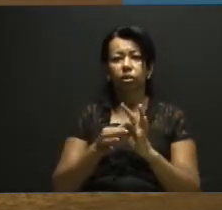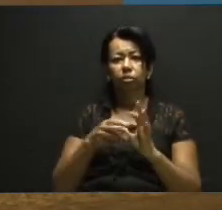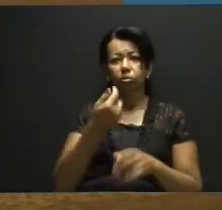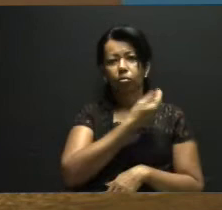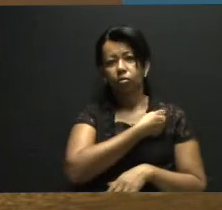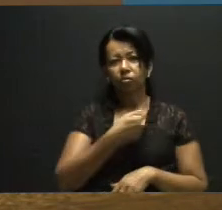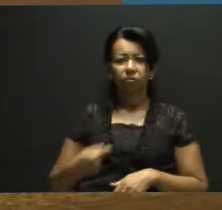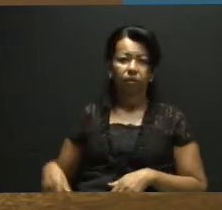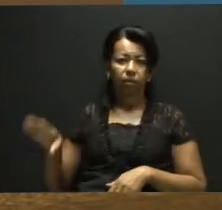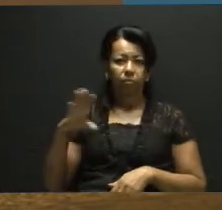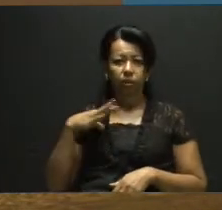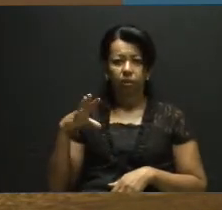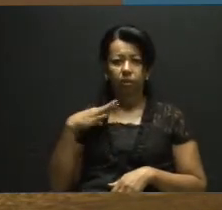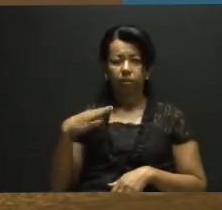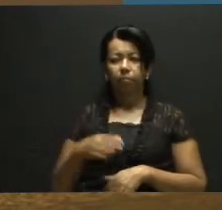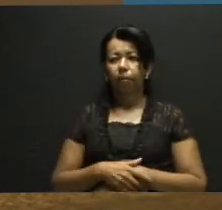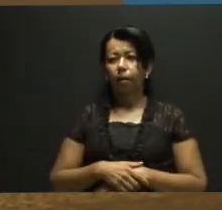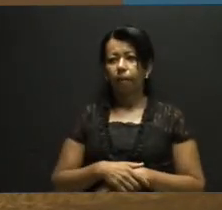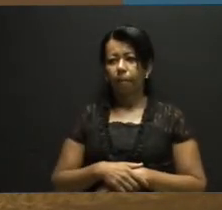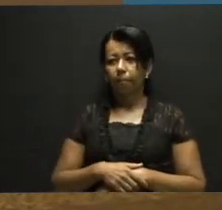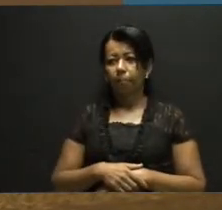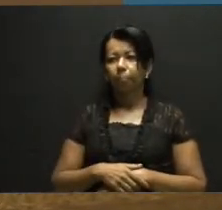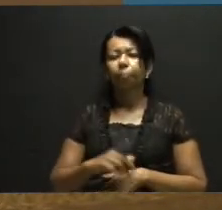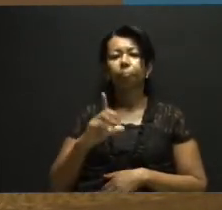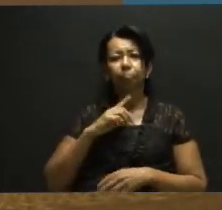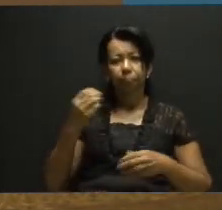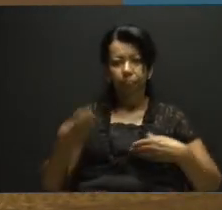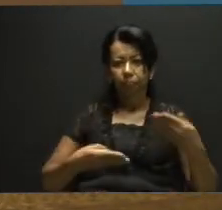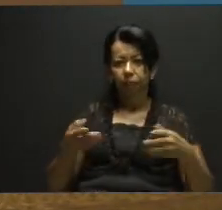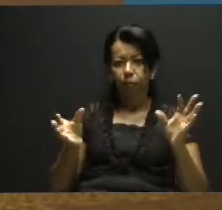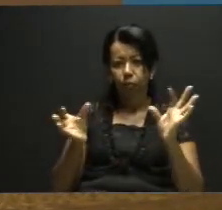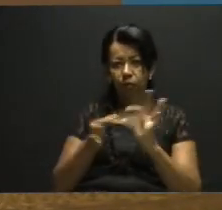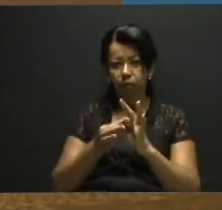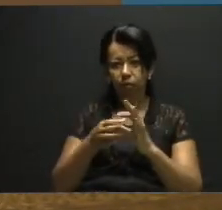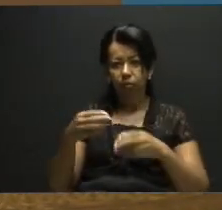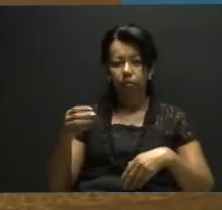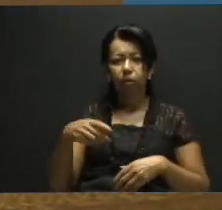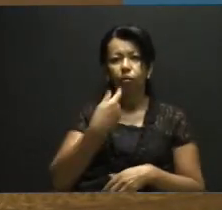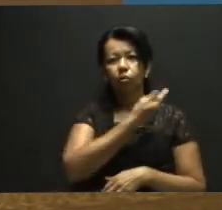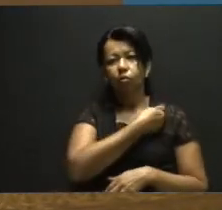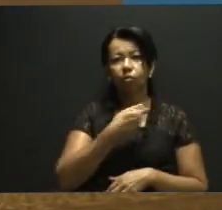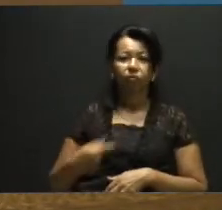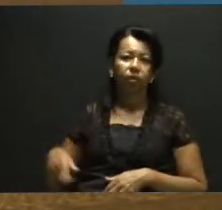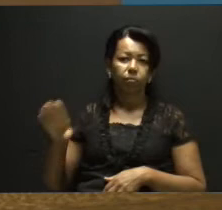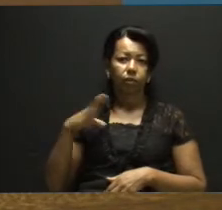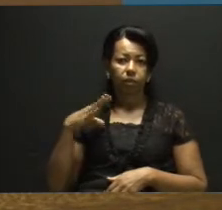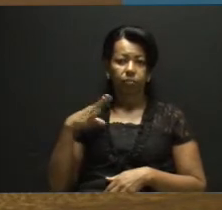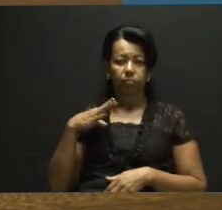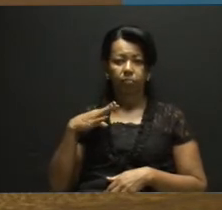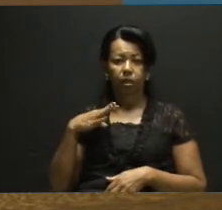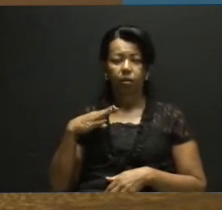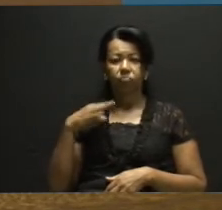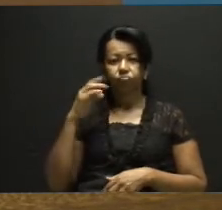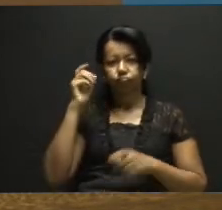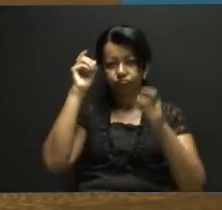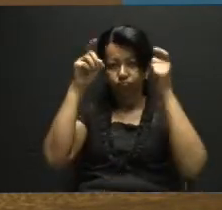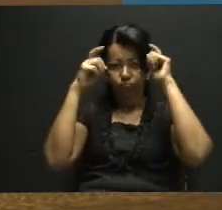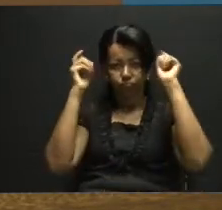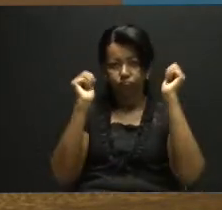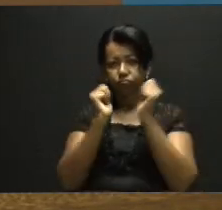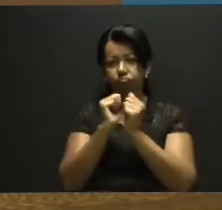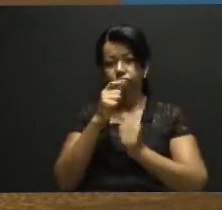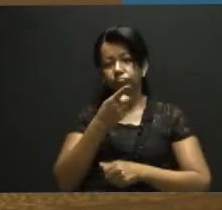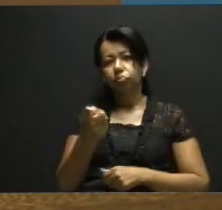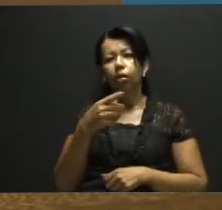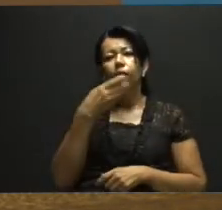que era que fará alguns servidores não vinculando o governo municipal estão tratando preocupação com eles eu quero